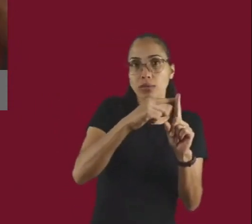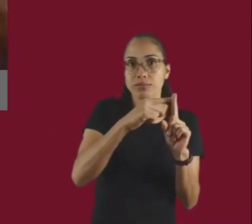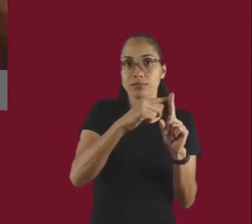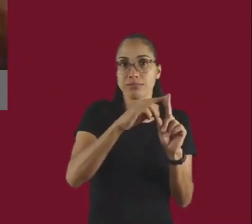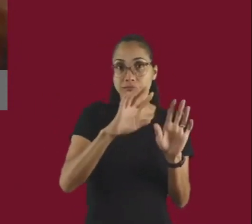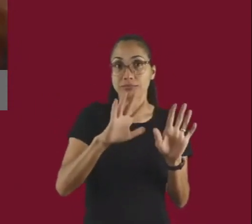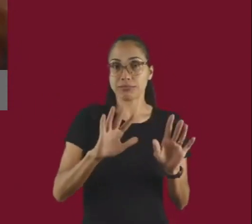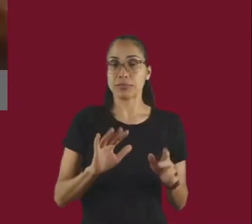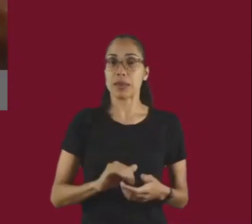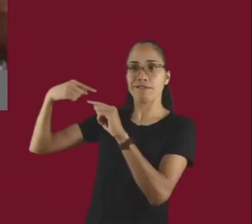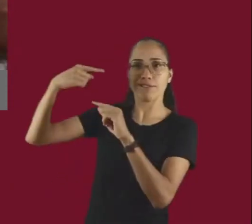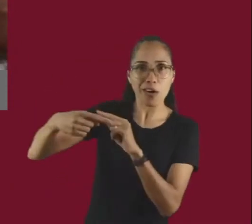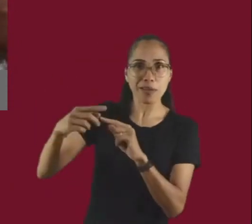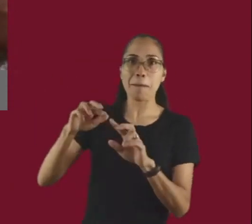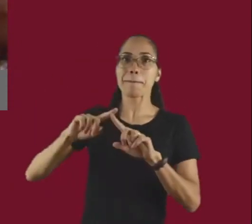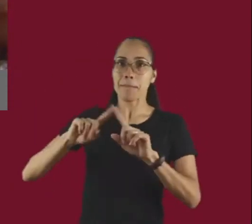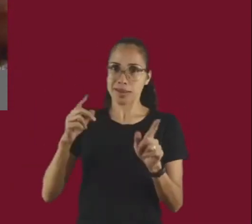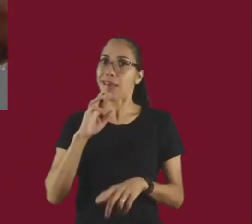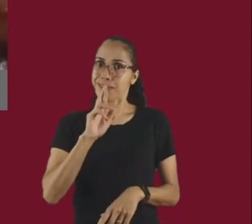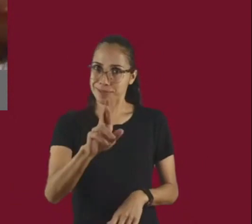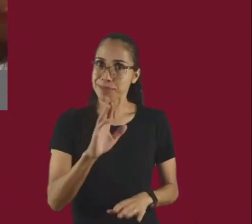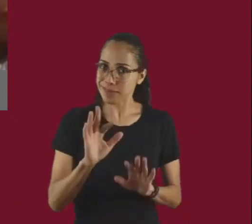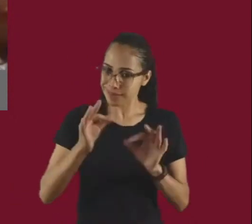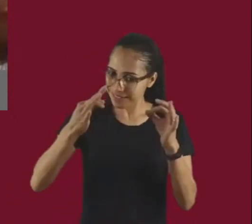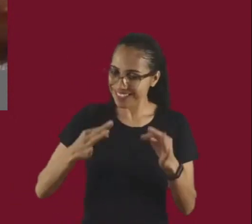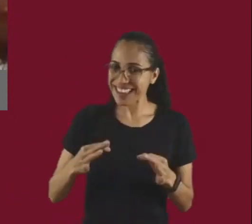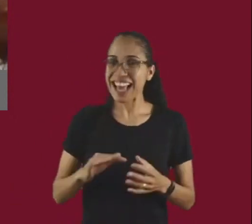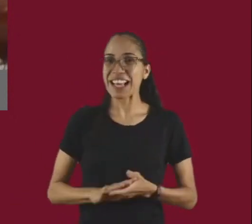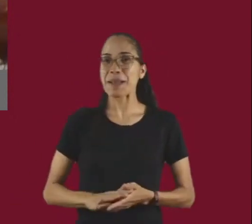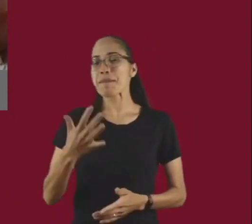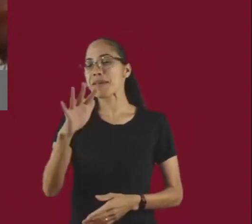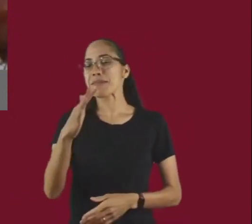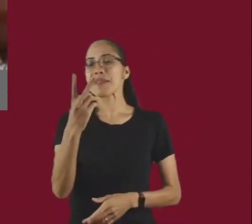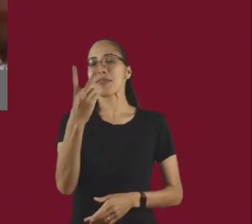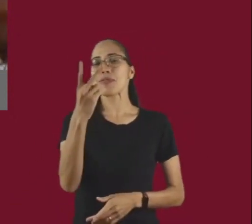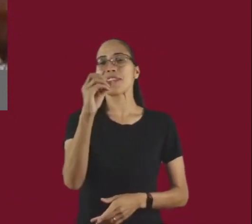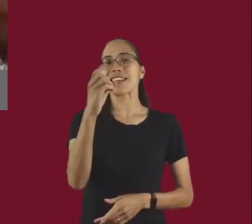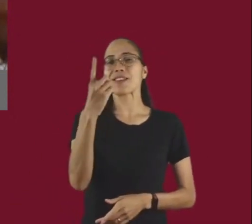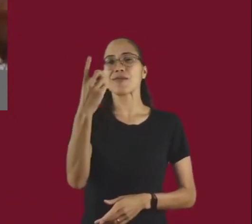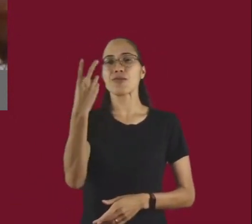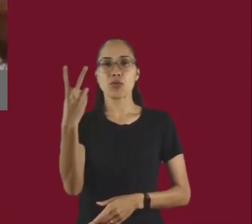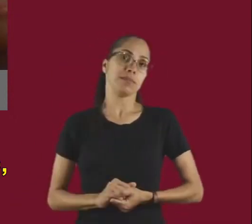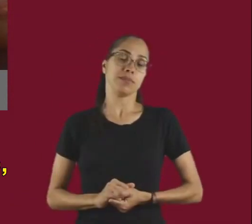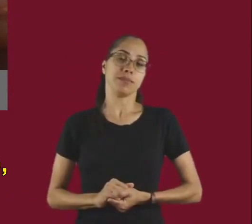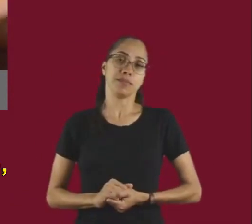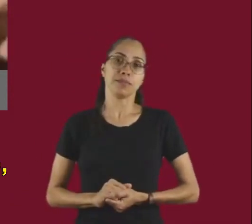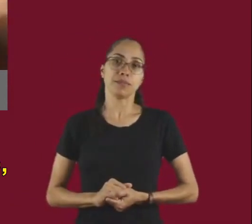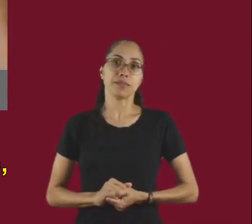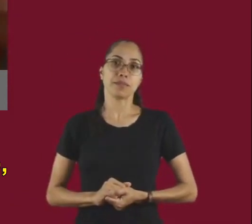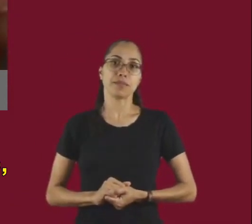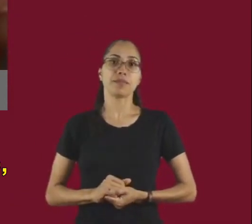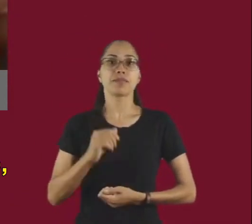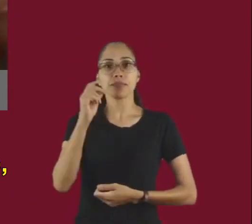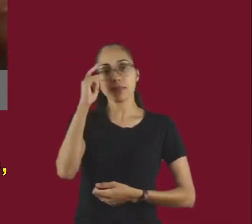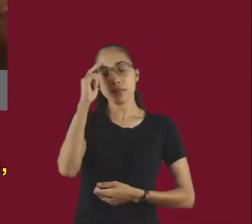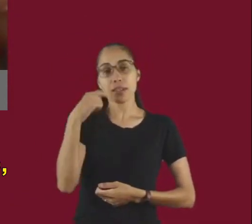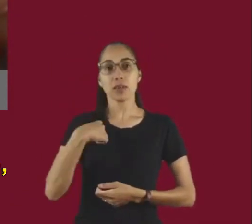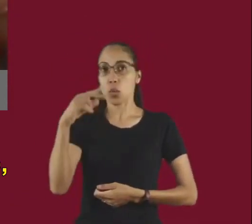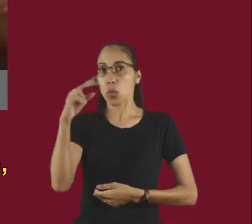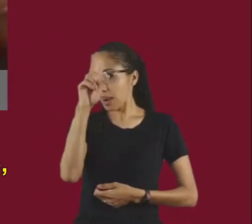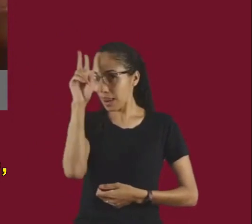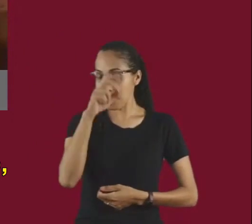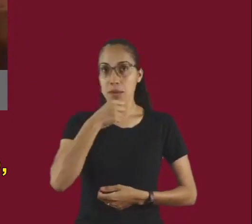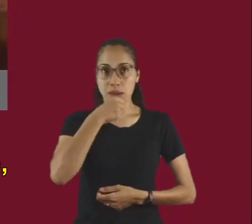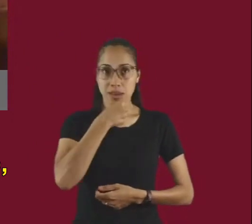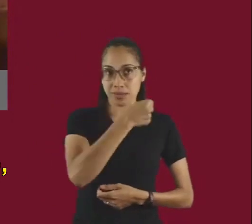anos atrás, eu me lembro, eu acho que foi 2012 que teve um encontro incrível no Rio de Janeiro. E eu lembro que eu fiz uma